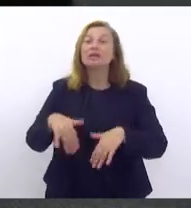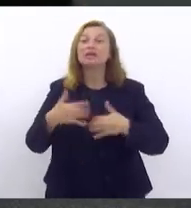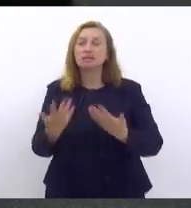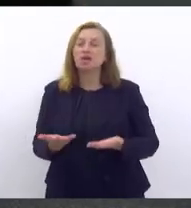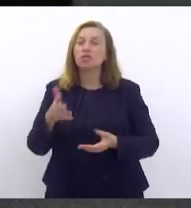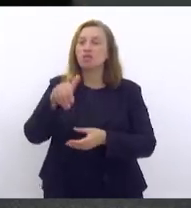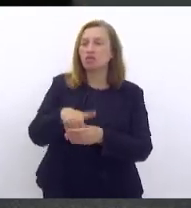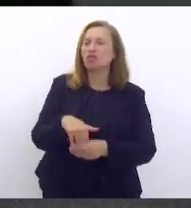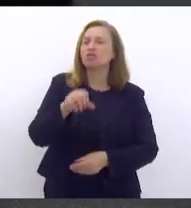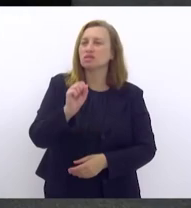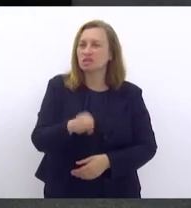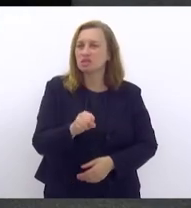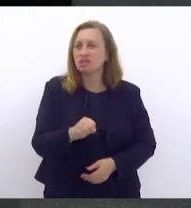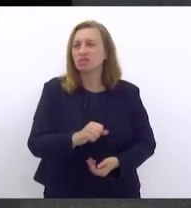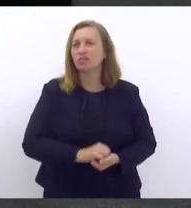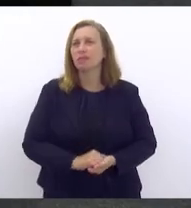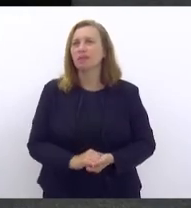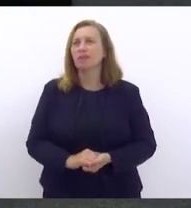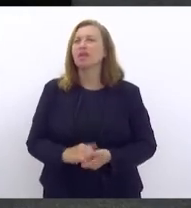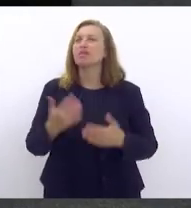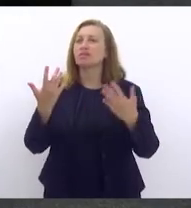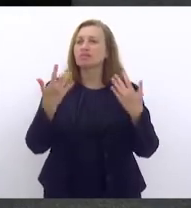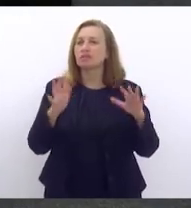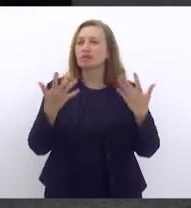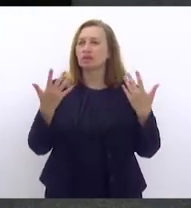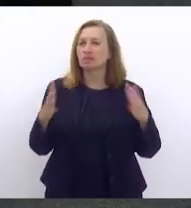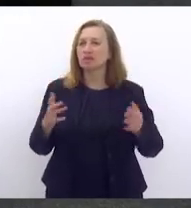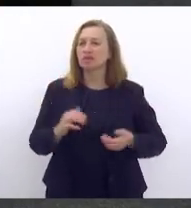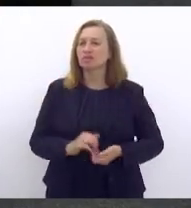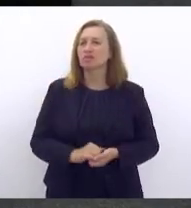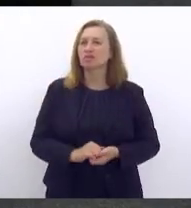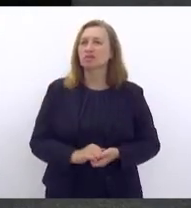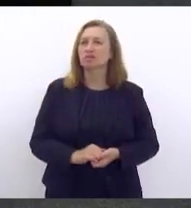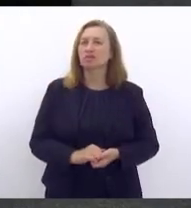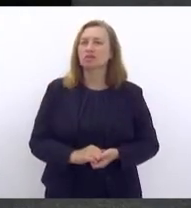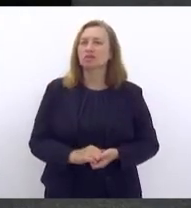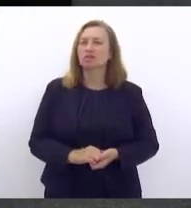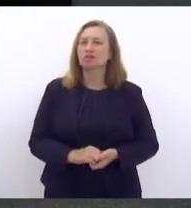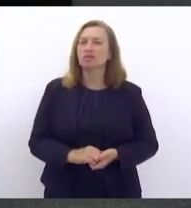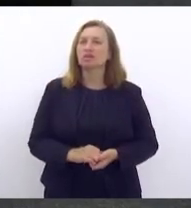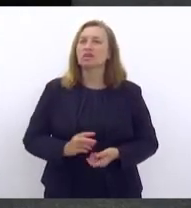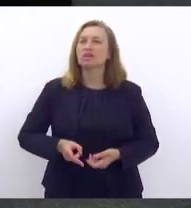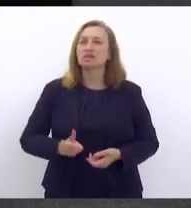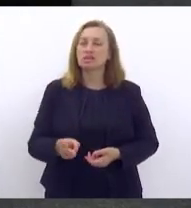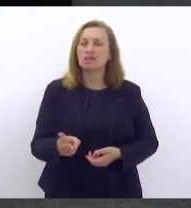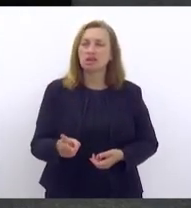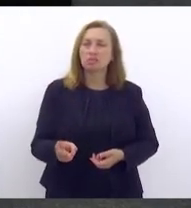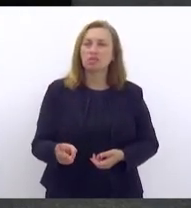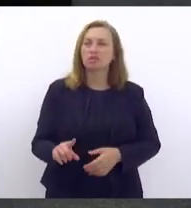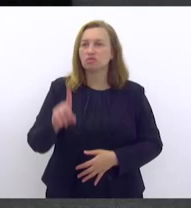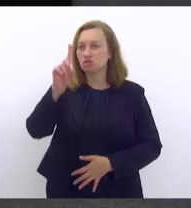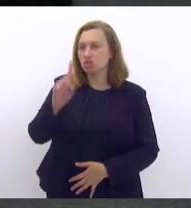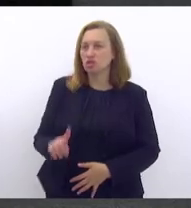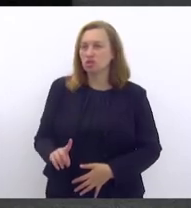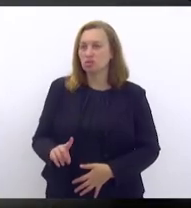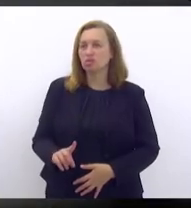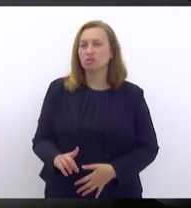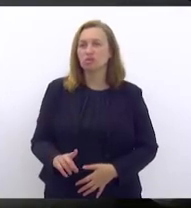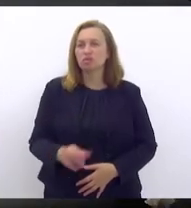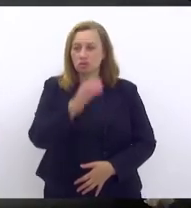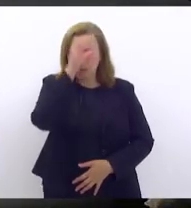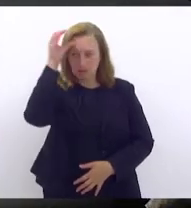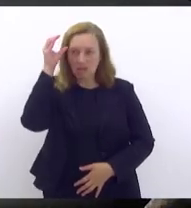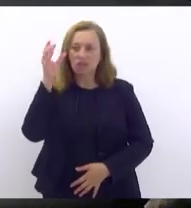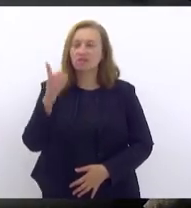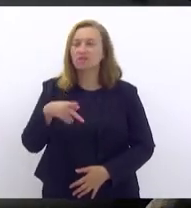voto favoravelmente e parabenizo o autor, sempre de olho no direito do consumidor.